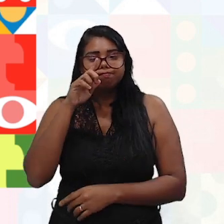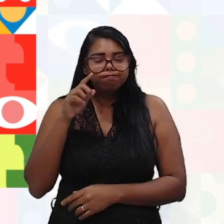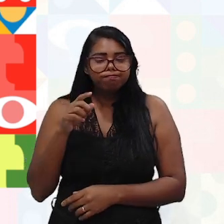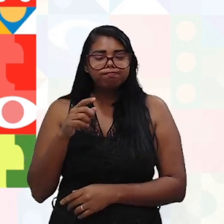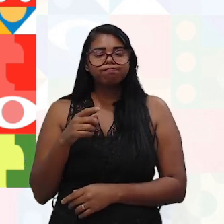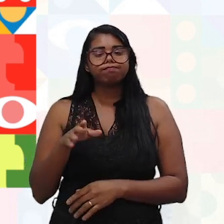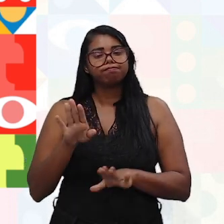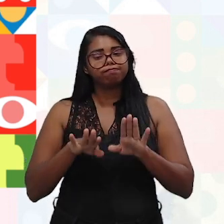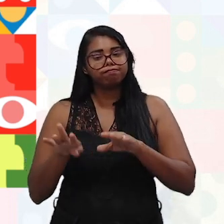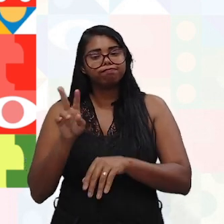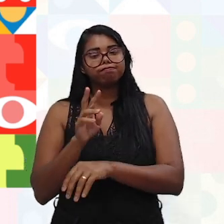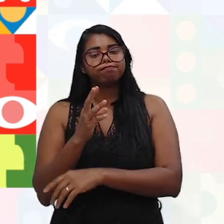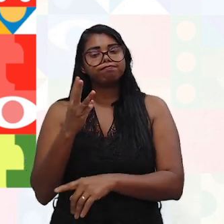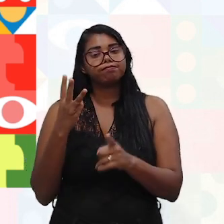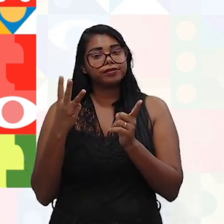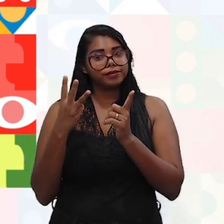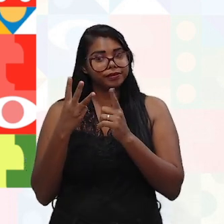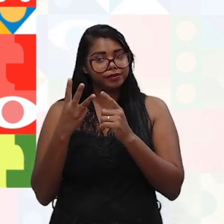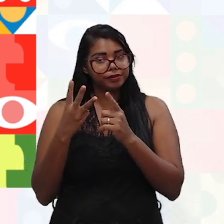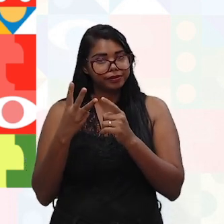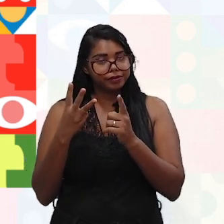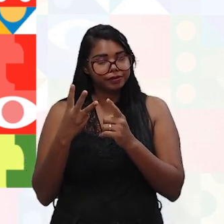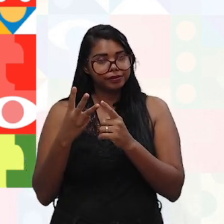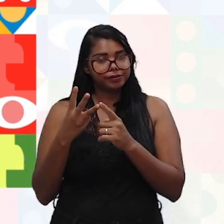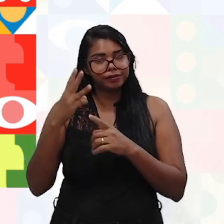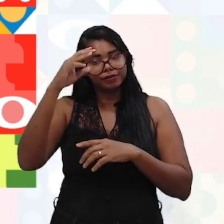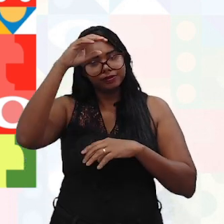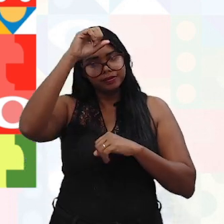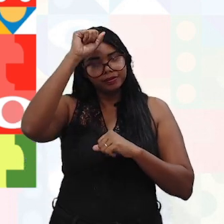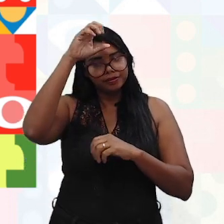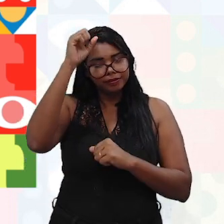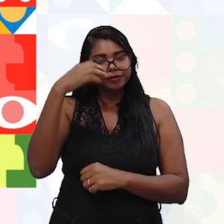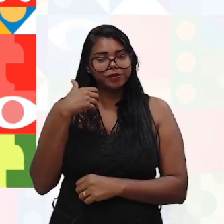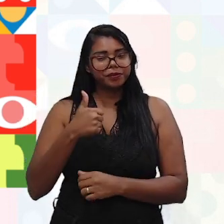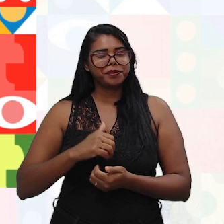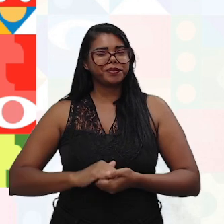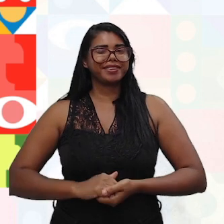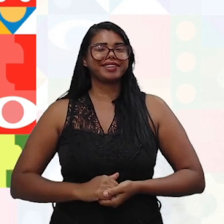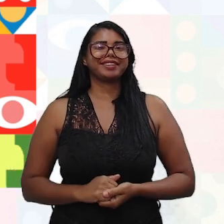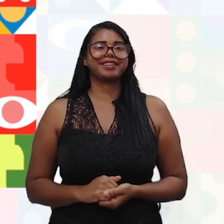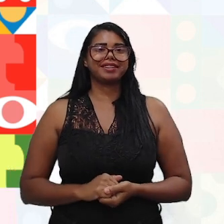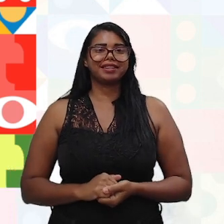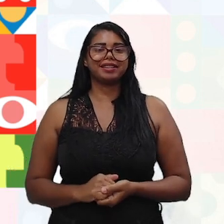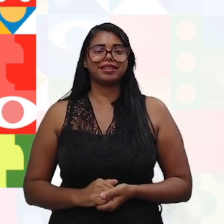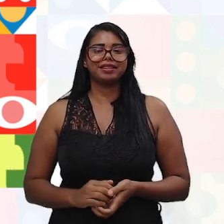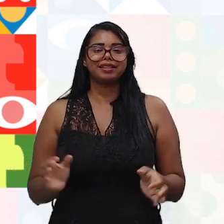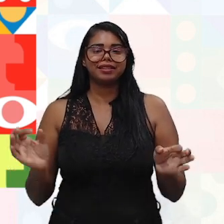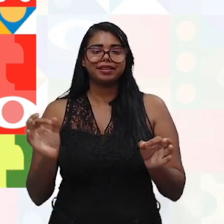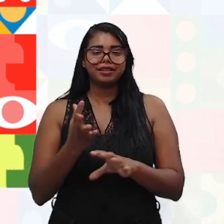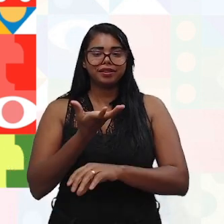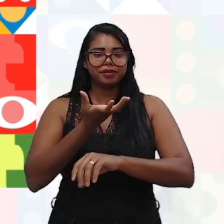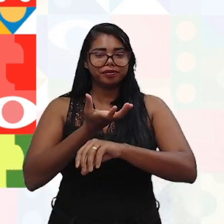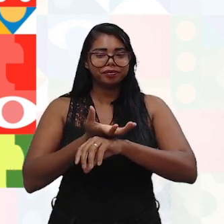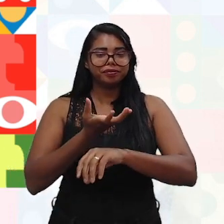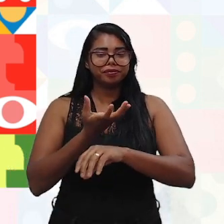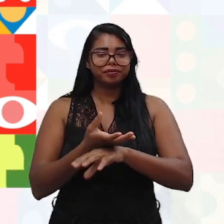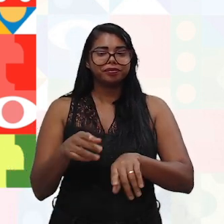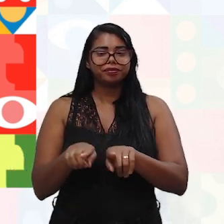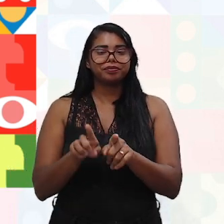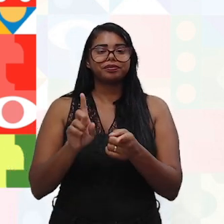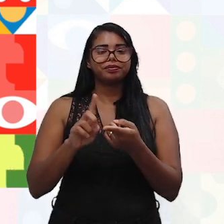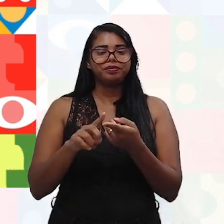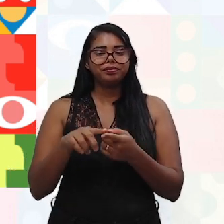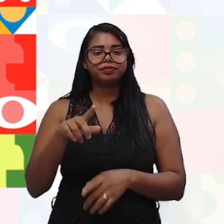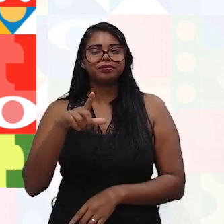lá na terceira unidade, você vai lidar com isso e vai ser muito bacana. E para fechar a nossa disciplina, a gente